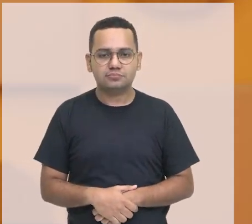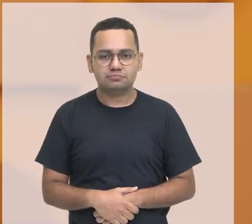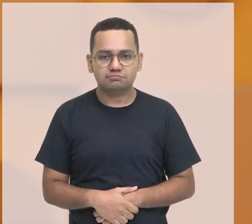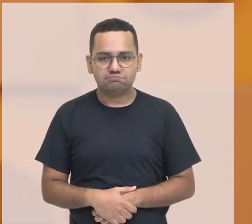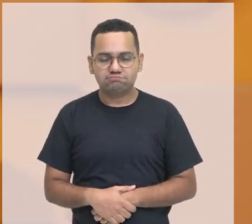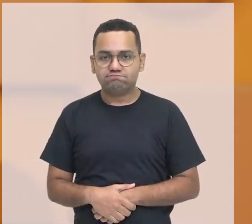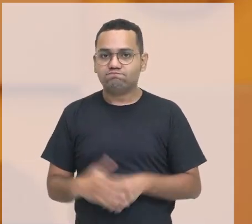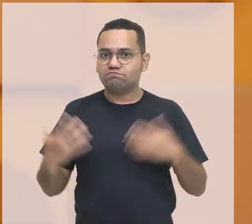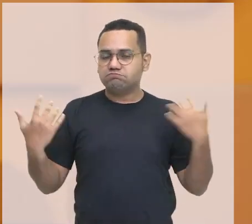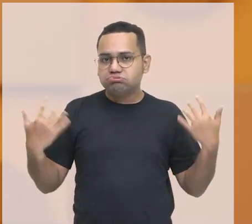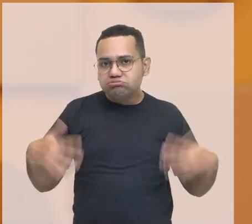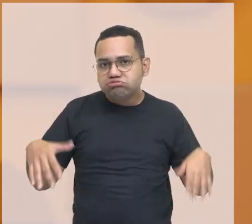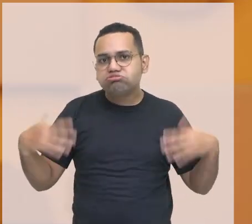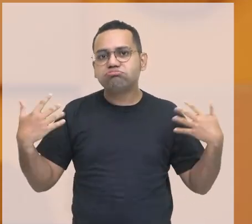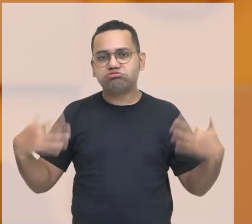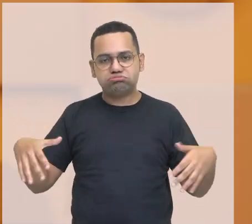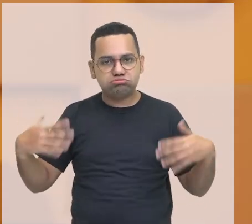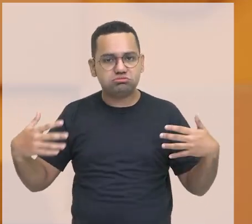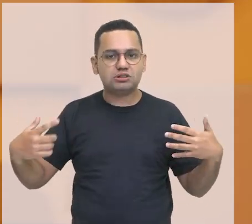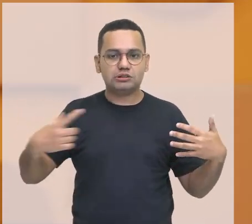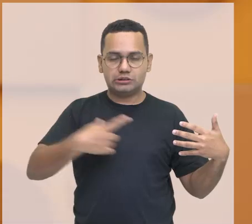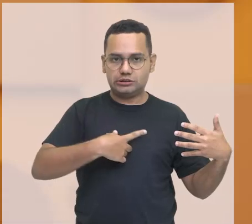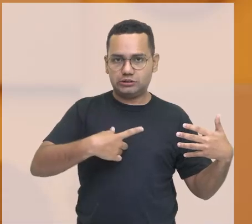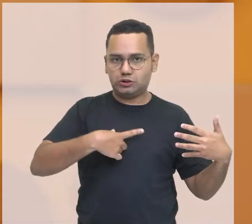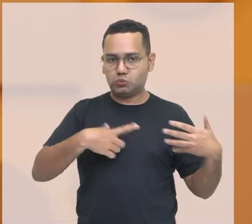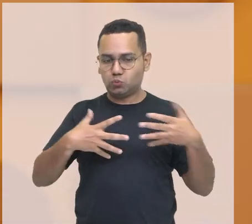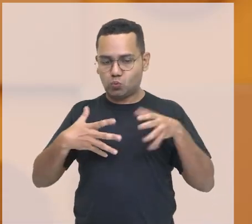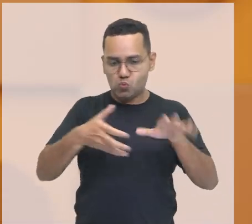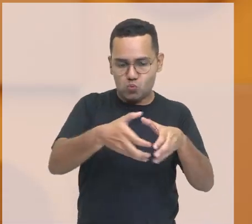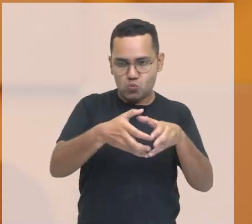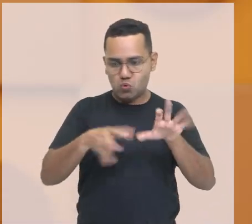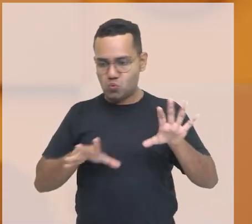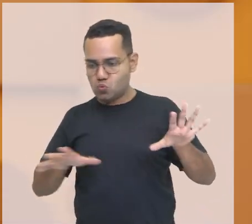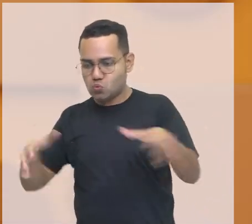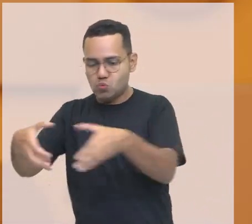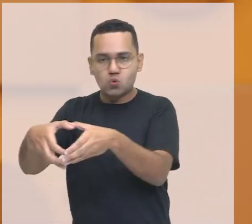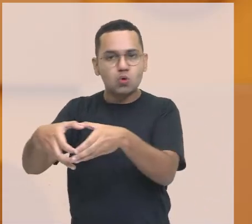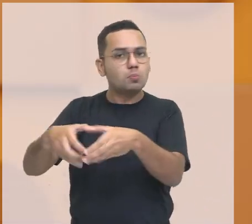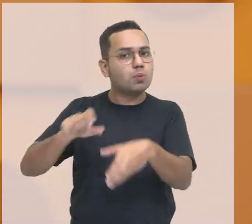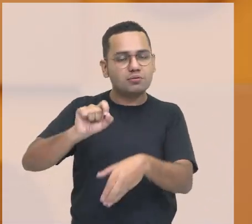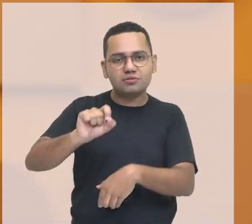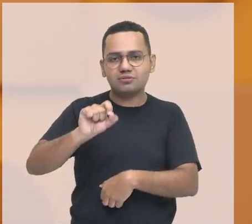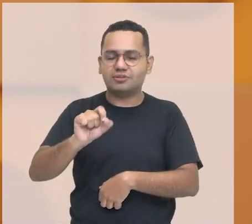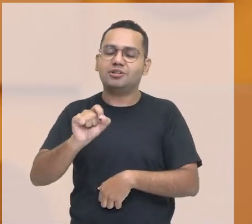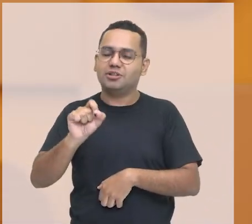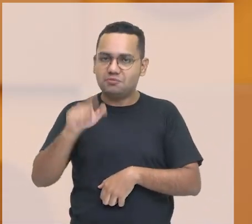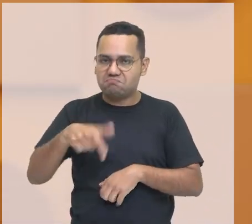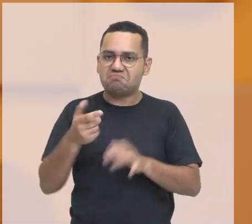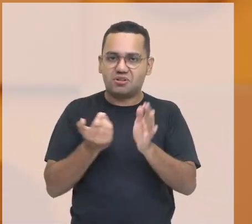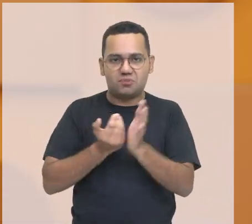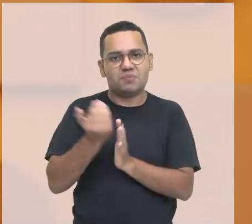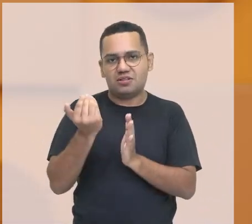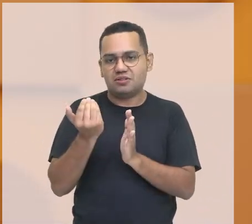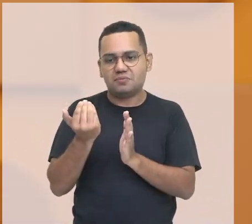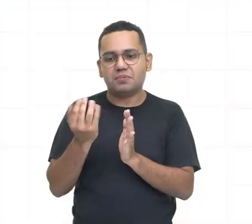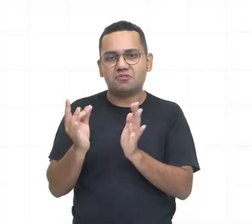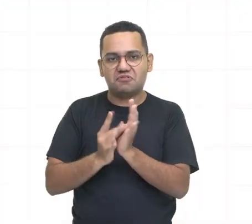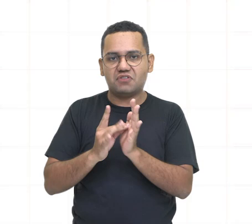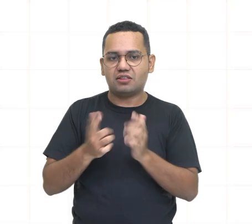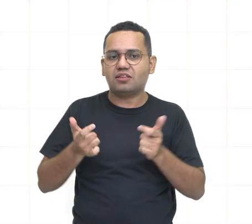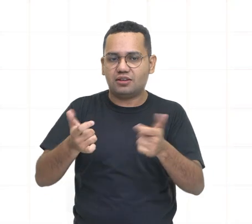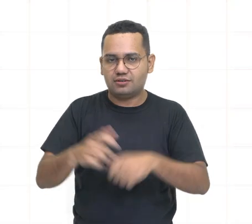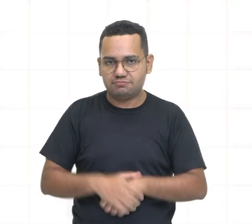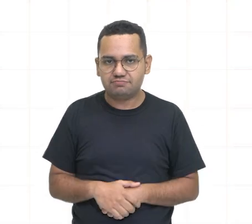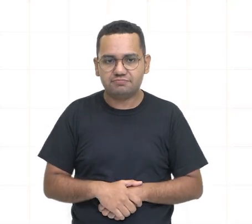Então está formado todo o panorama que culminaria ali com o início do conflito. Vamos adiante com o texto. Vamos lá, galera.